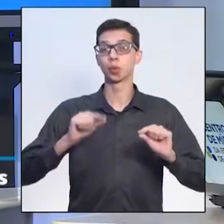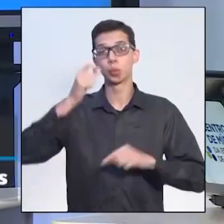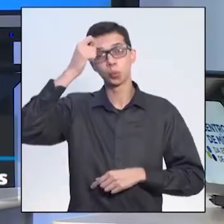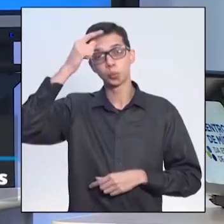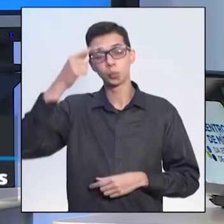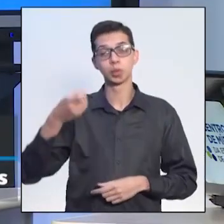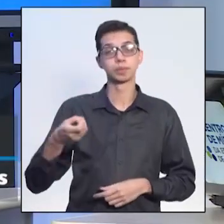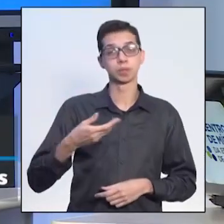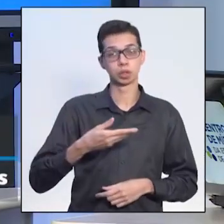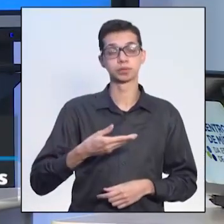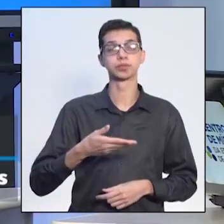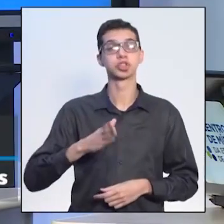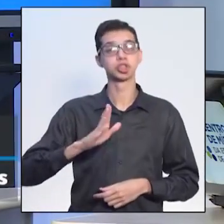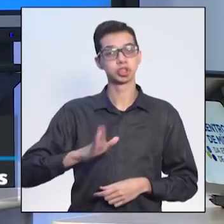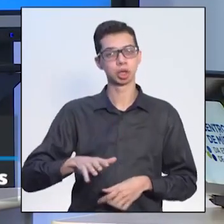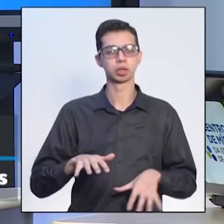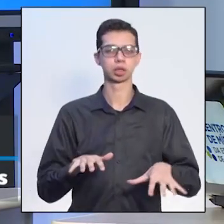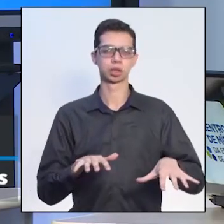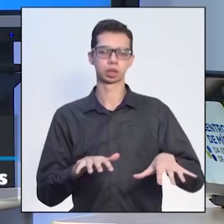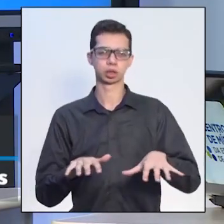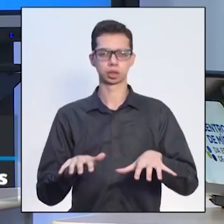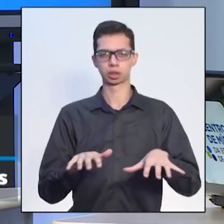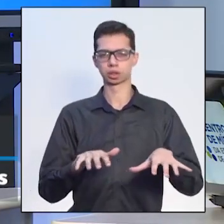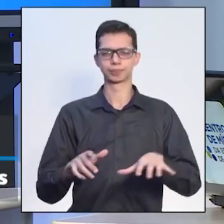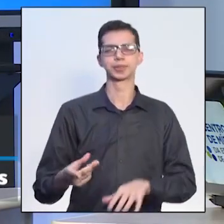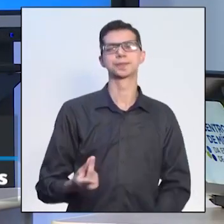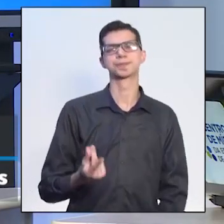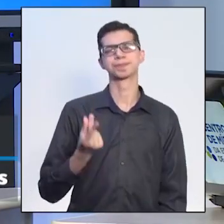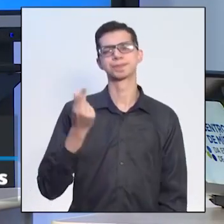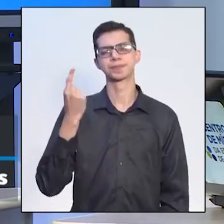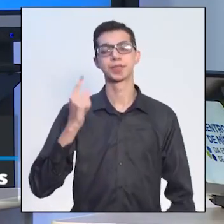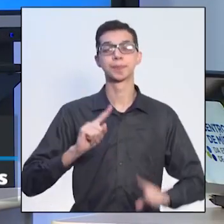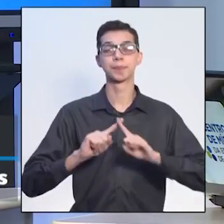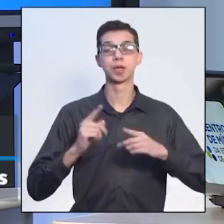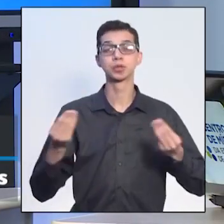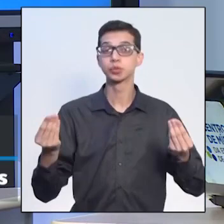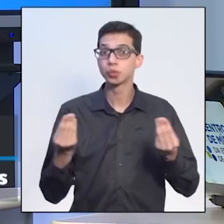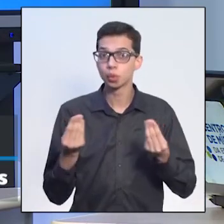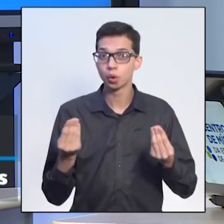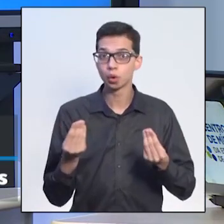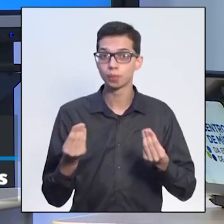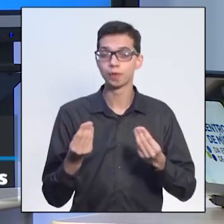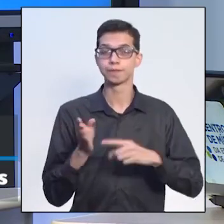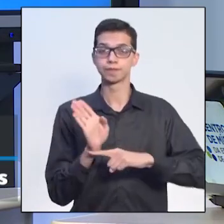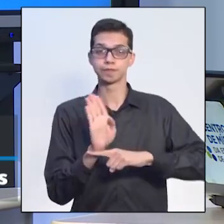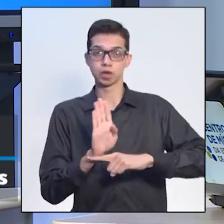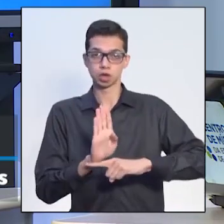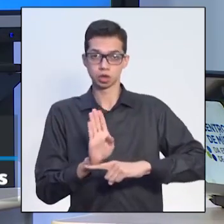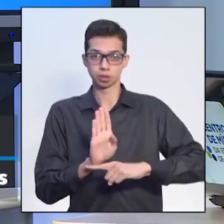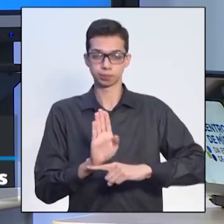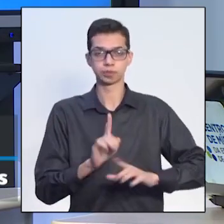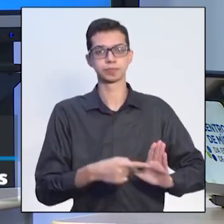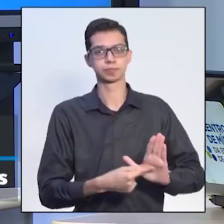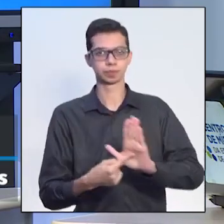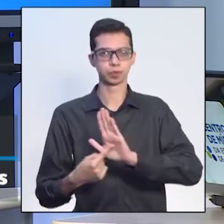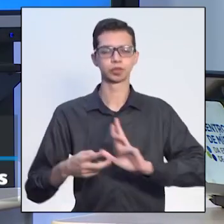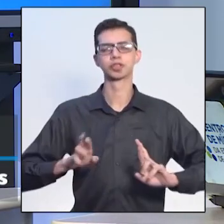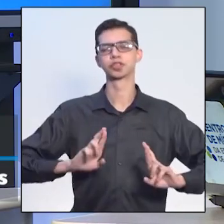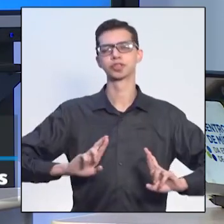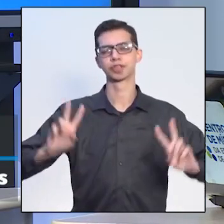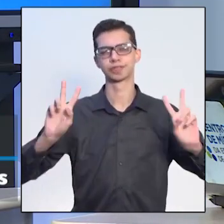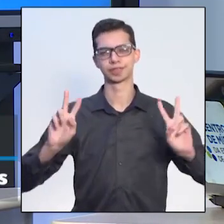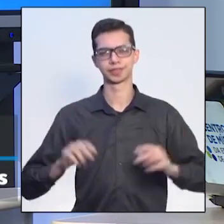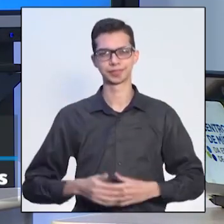existiam antes. Porém, a forma como eles foram retratados neste filme é o diferencial. Este